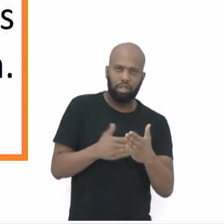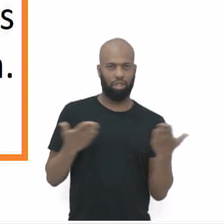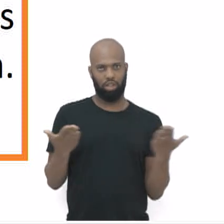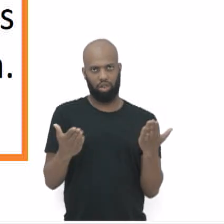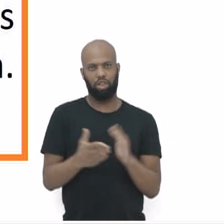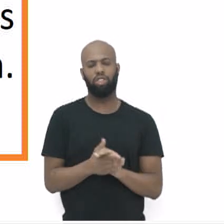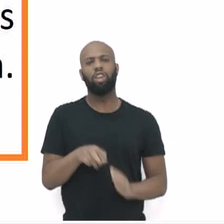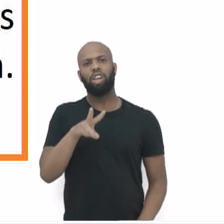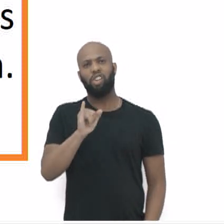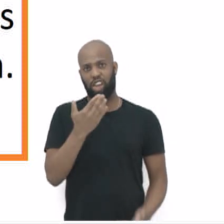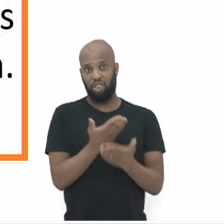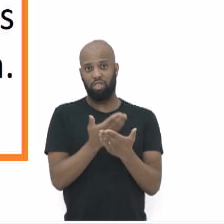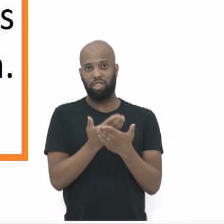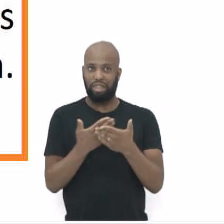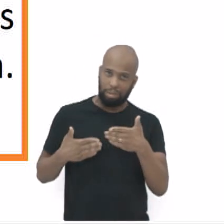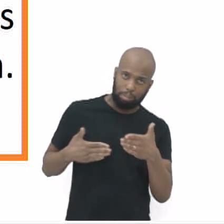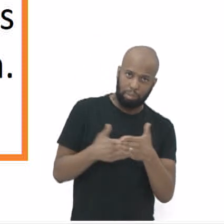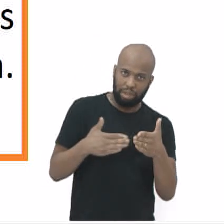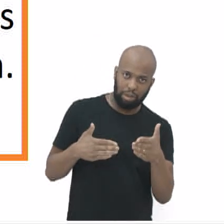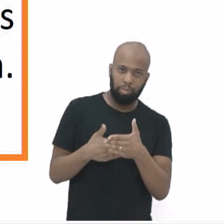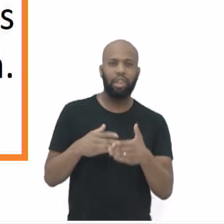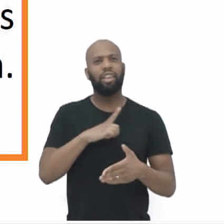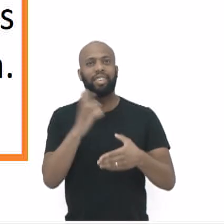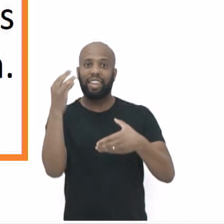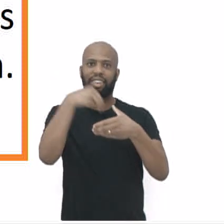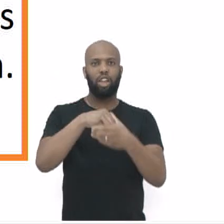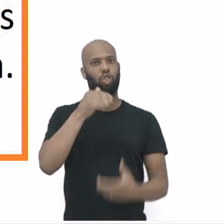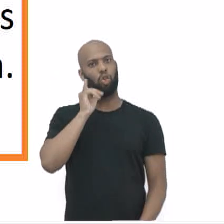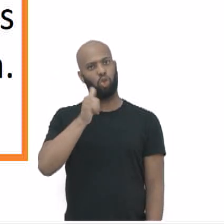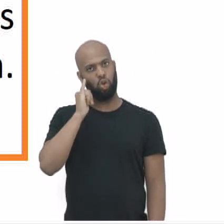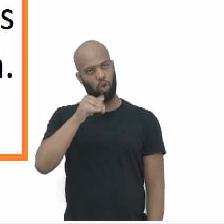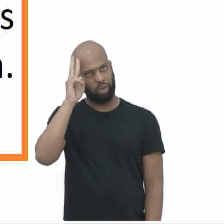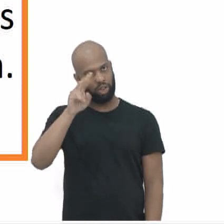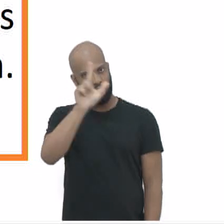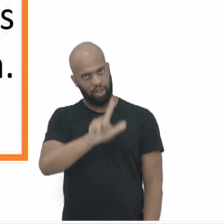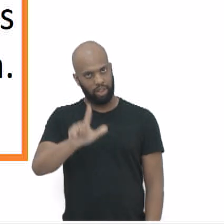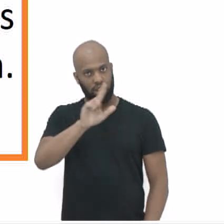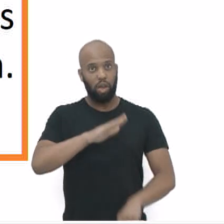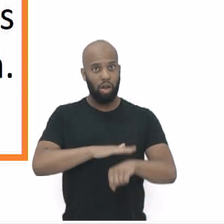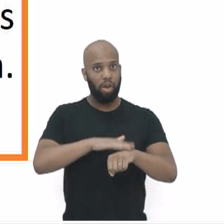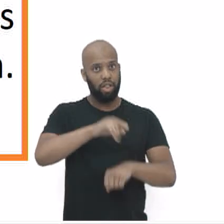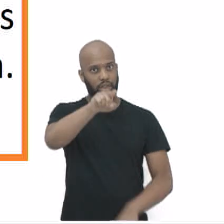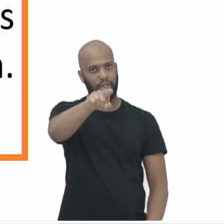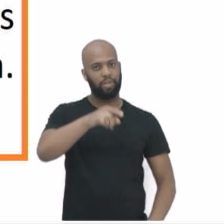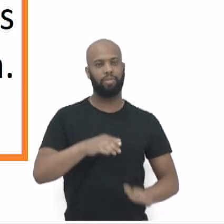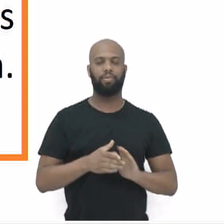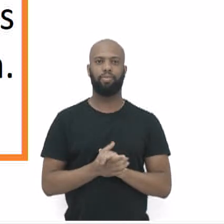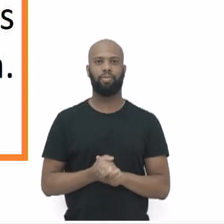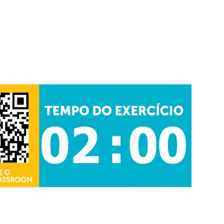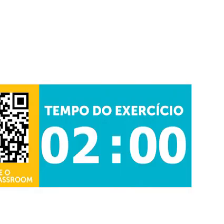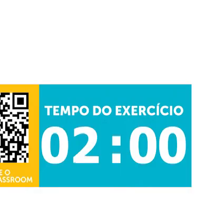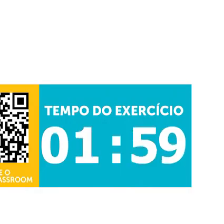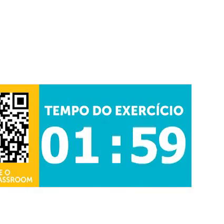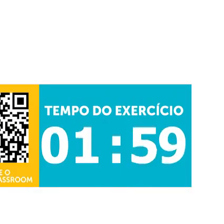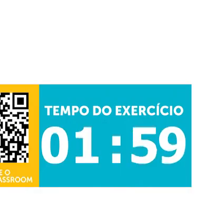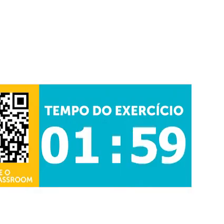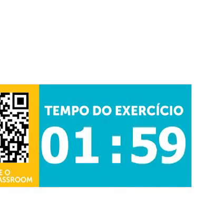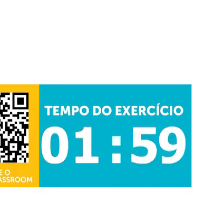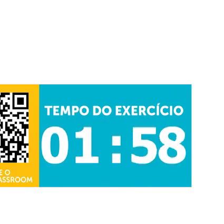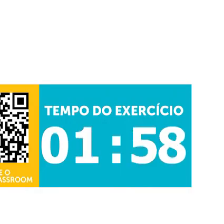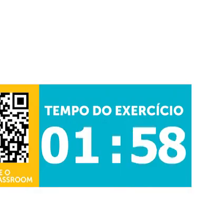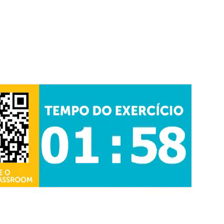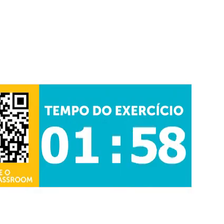vida. Você concorda? E explique, justifique a sua resposta. Vamos pensar sobre isso, lembrando que a nossa aula é